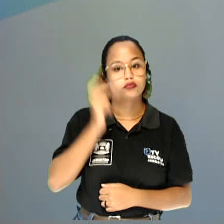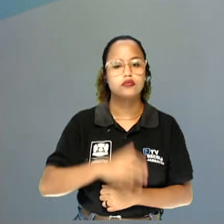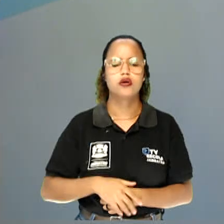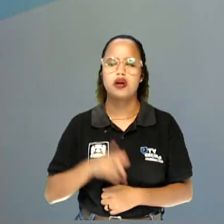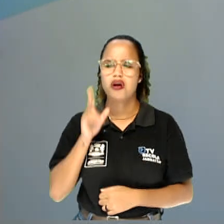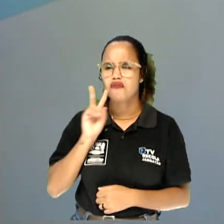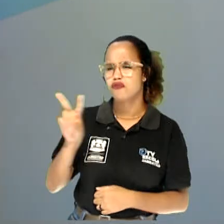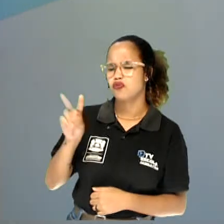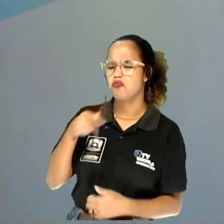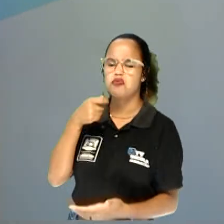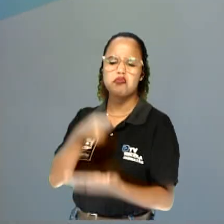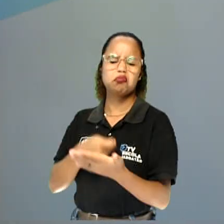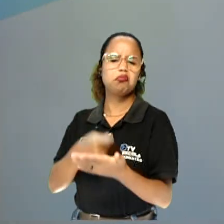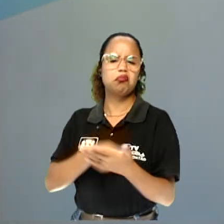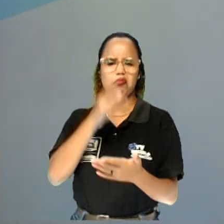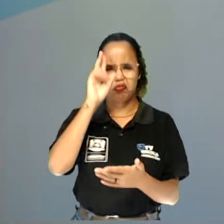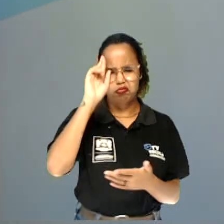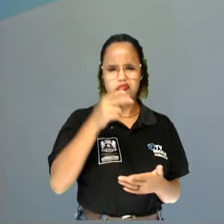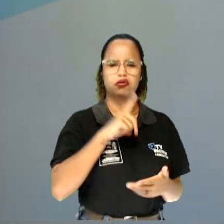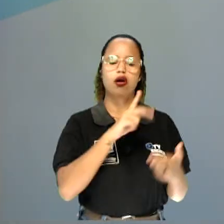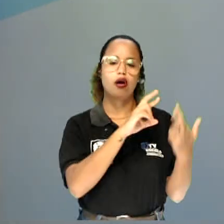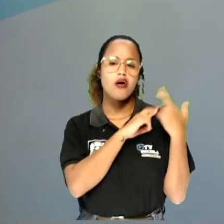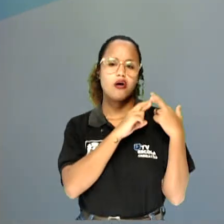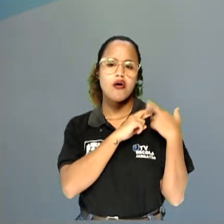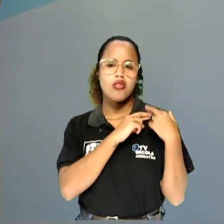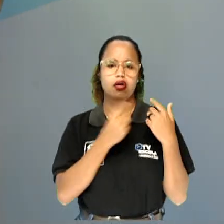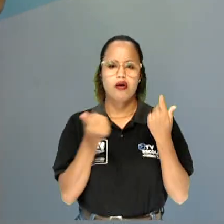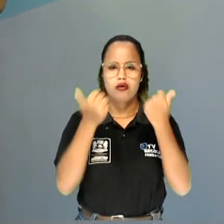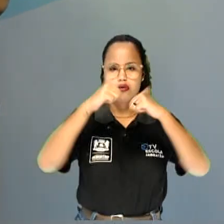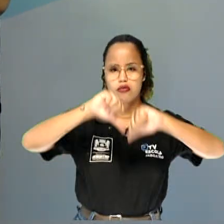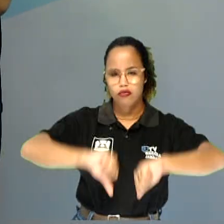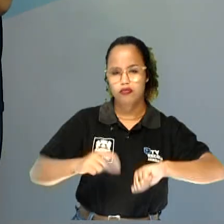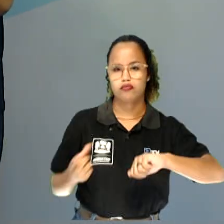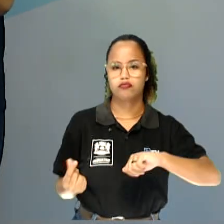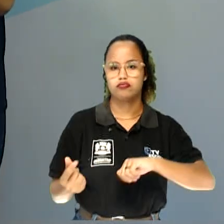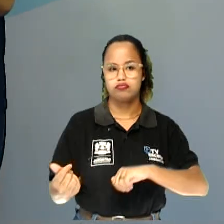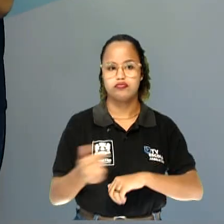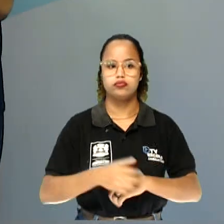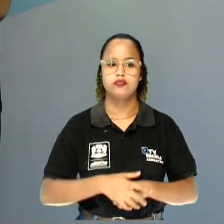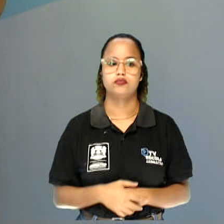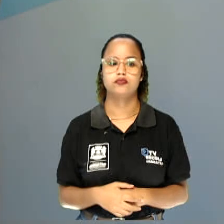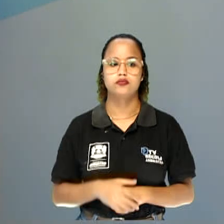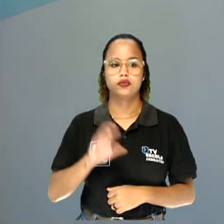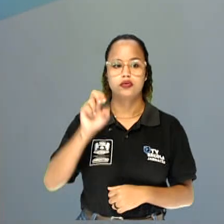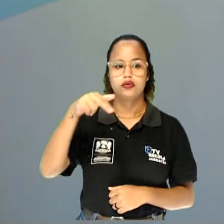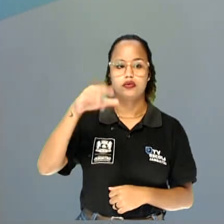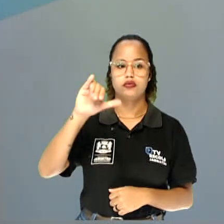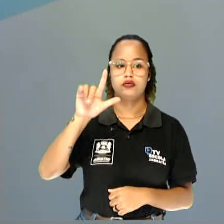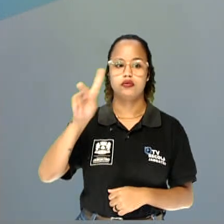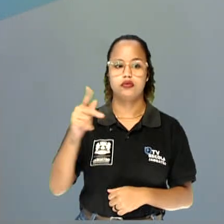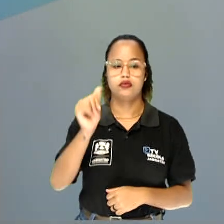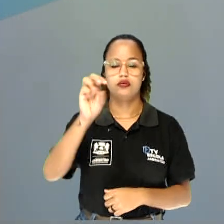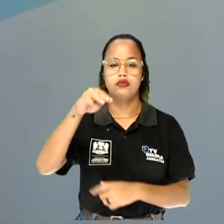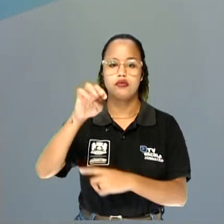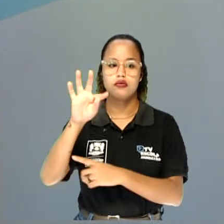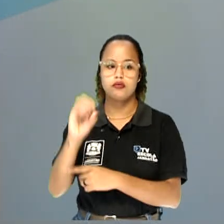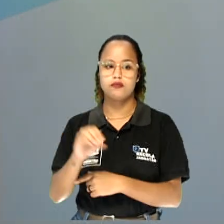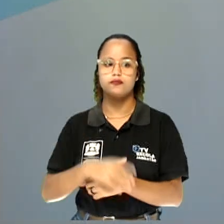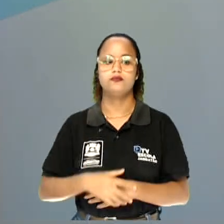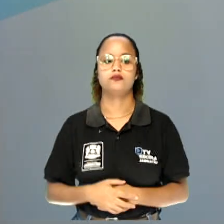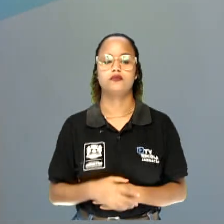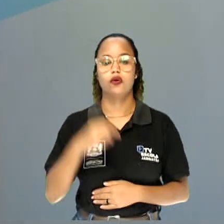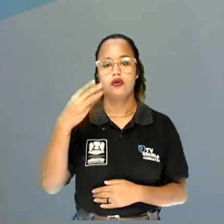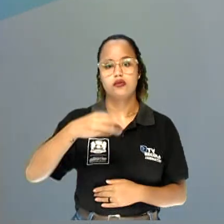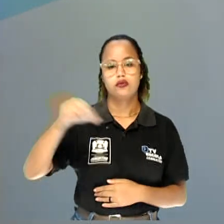como autoritário e responsabilizado pela crise econômica do encilhamento, tá? Outro ponto é que em 3 de novembro